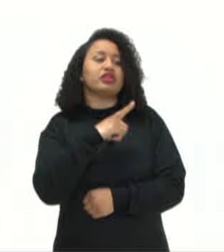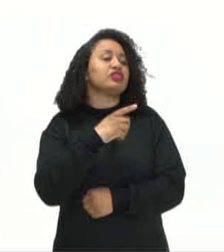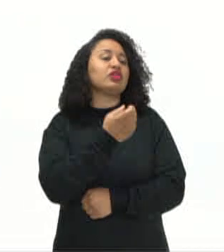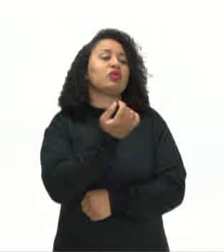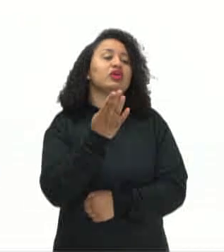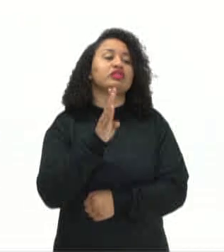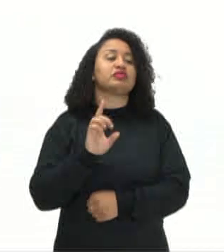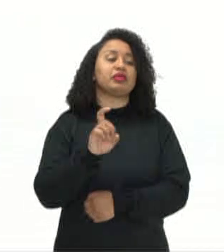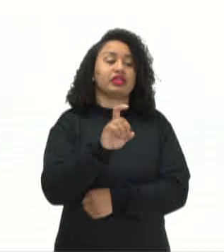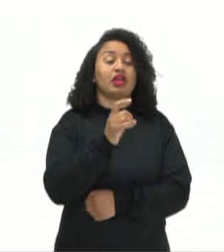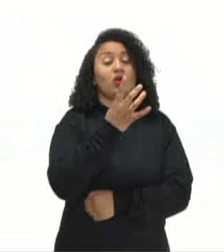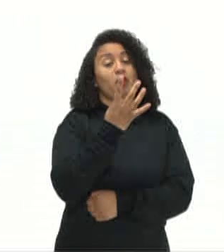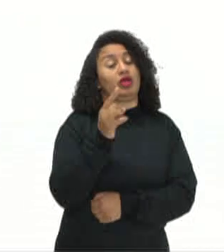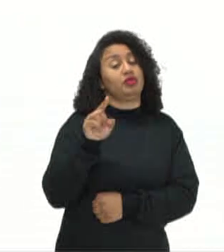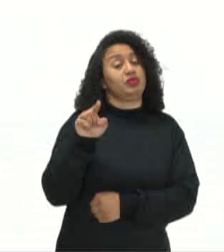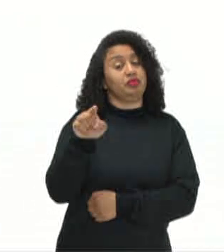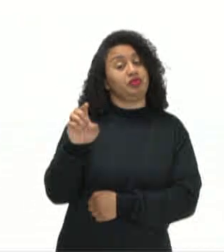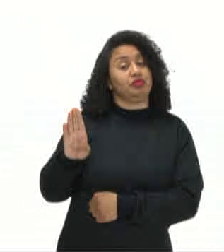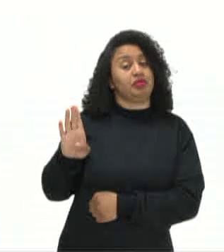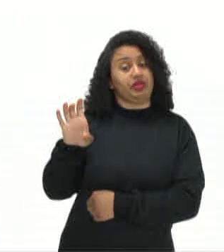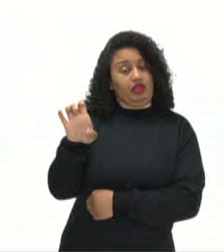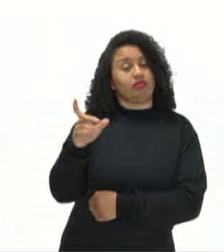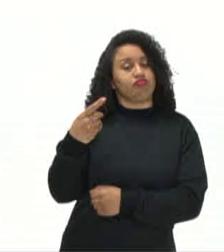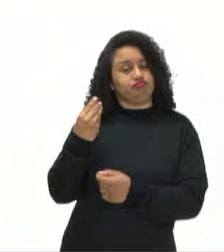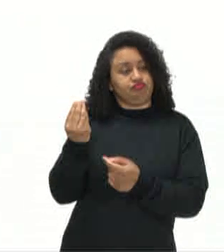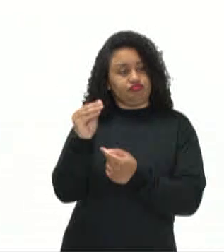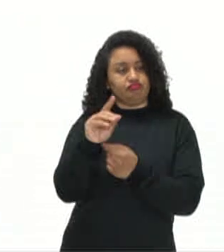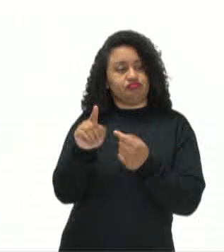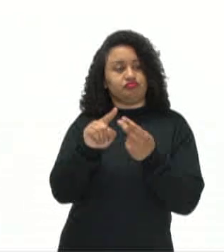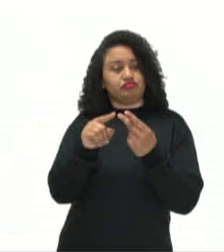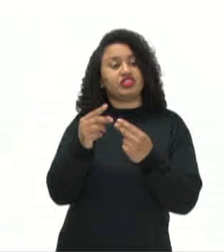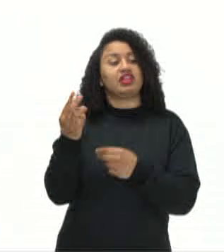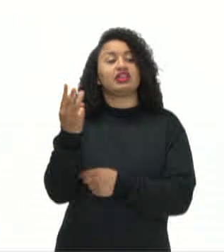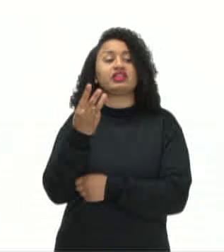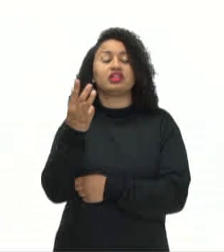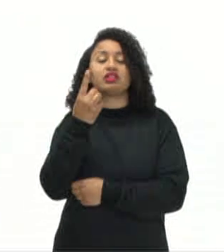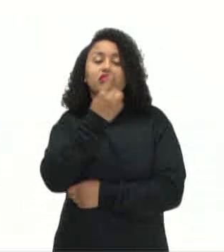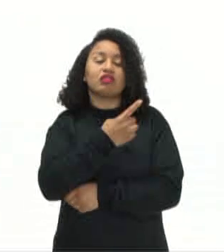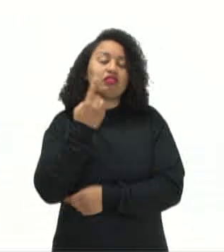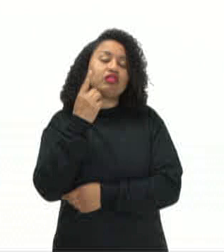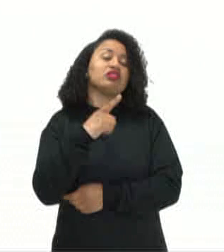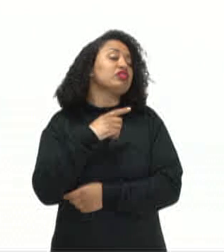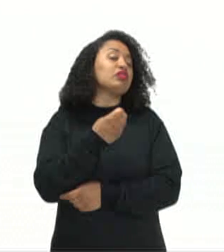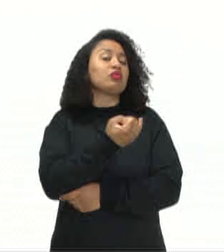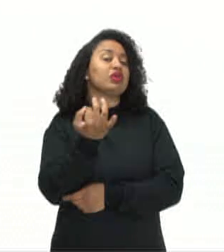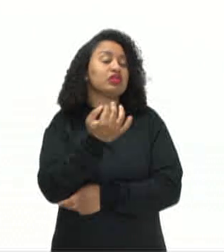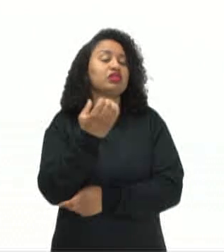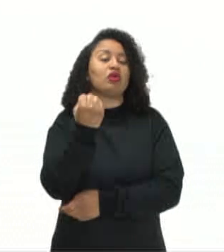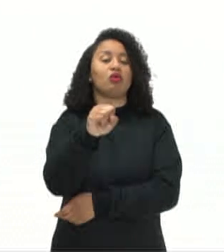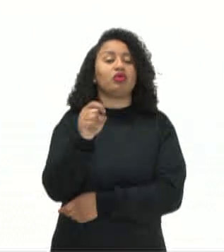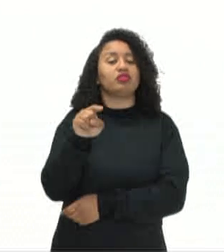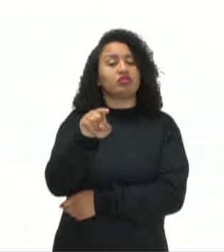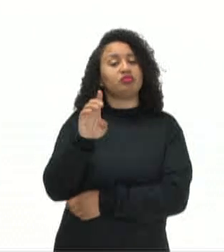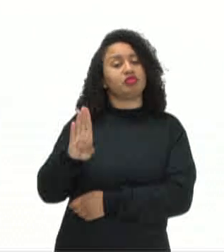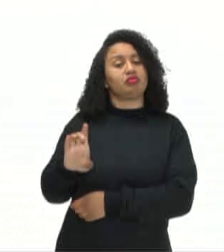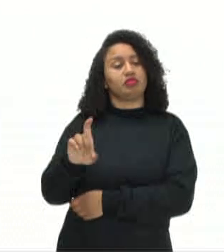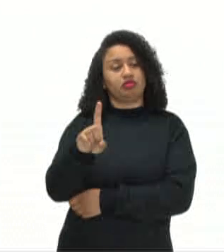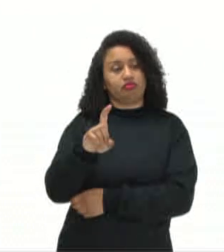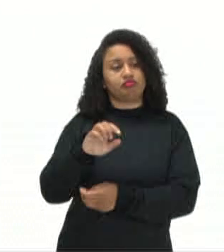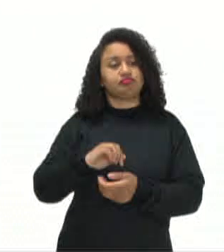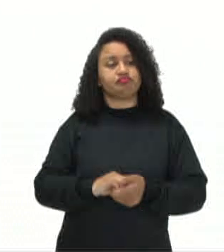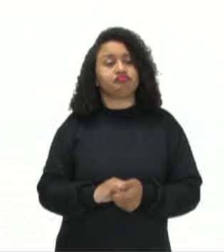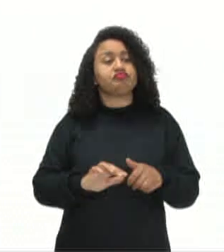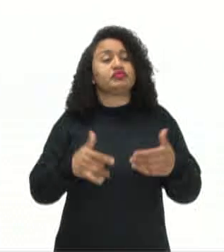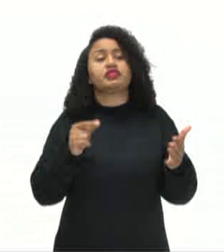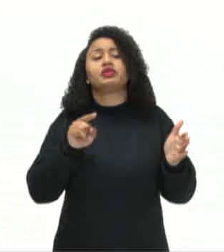bactérias? 4000. E na terceira hora? Terceira hora, 8000.